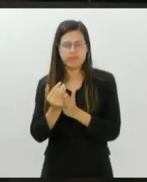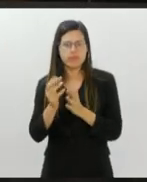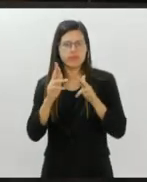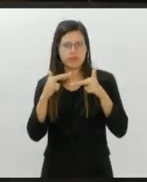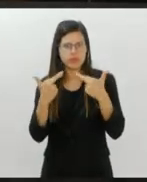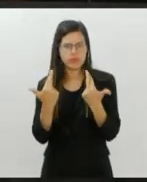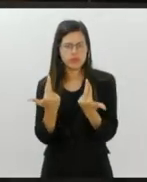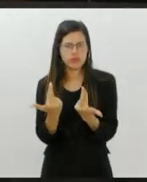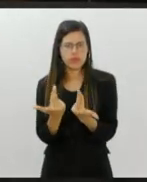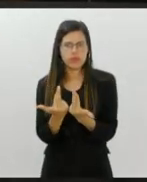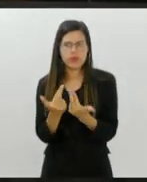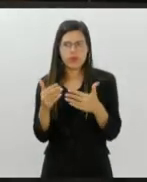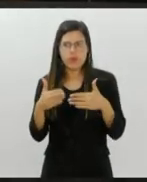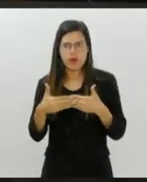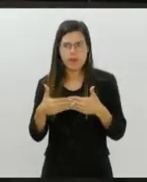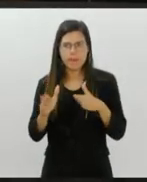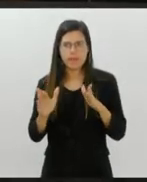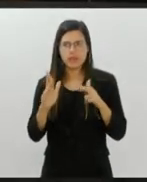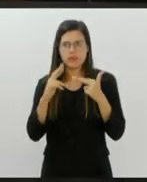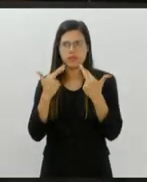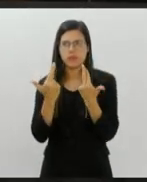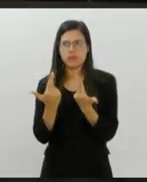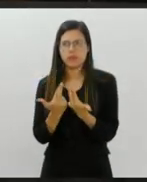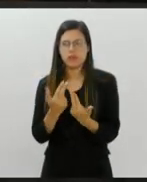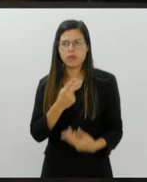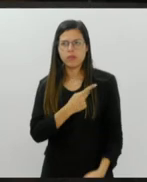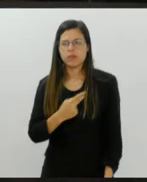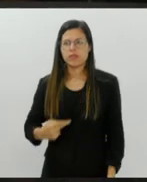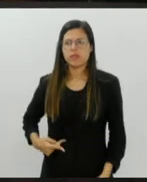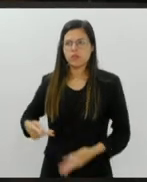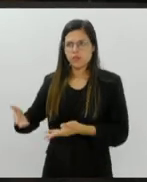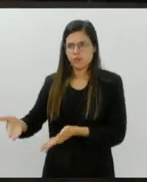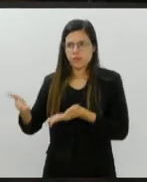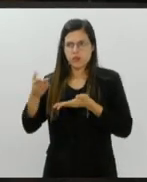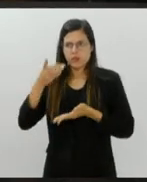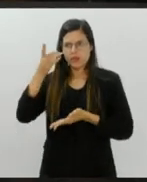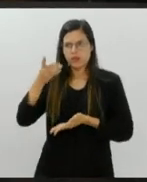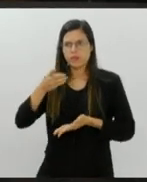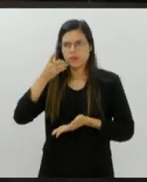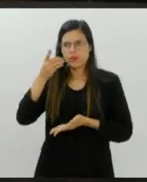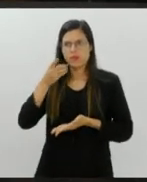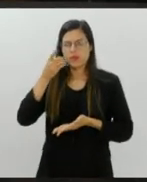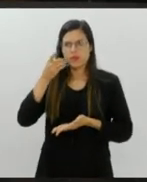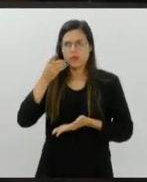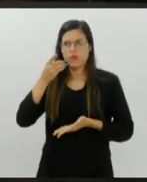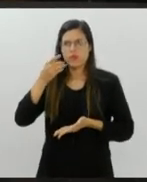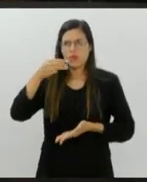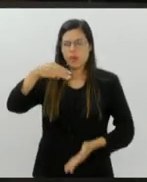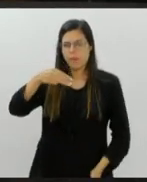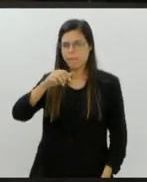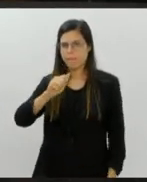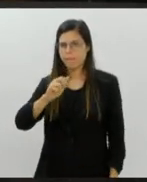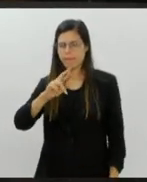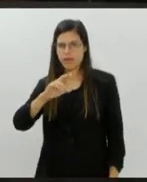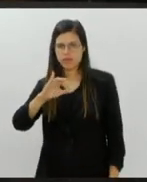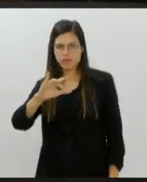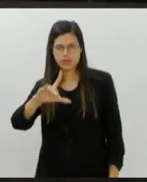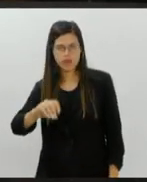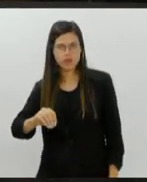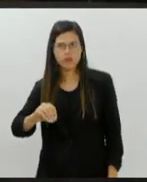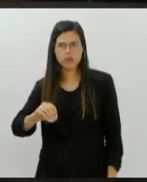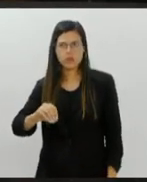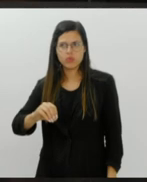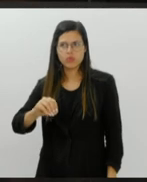trabalhos está aberta a sessão a presidência convida o senhor Deputado Marcelo do se Dino